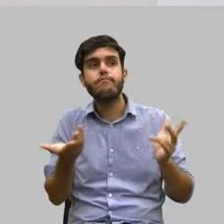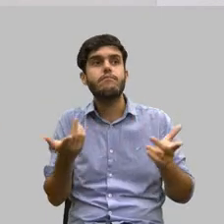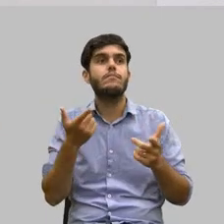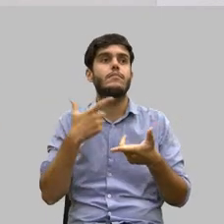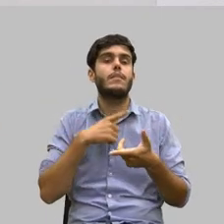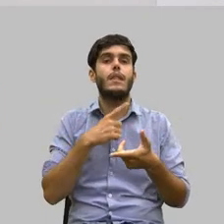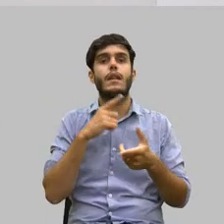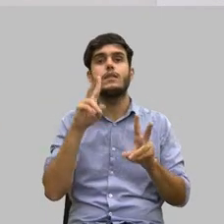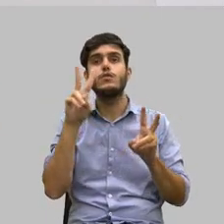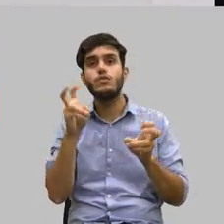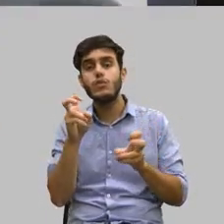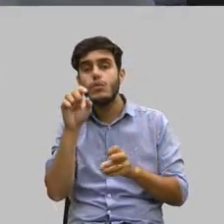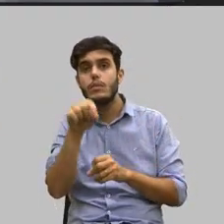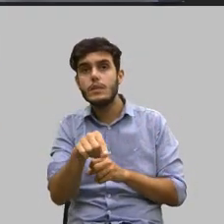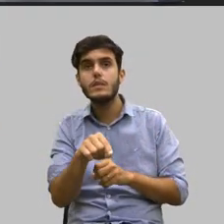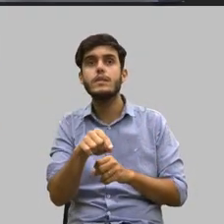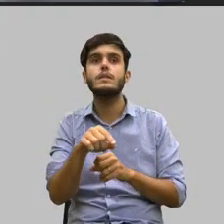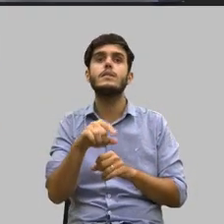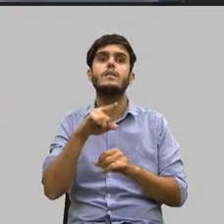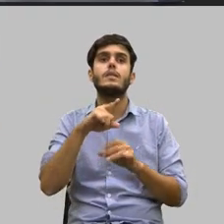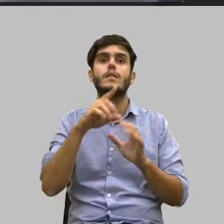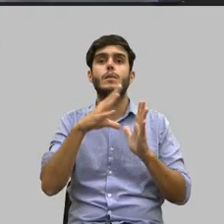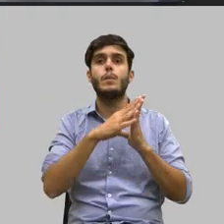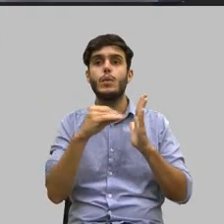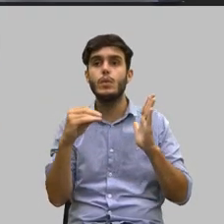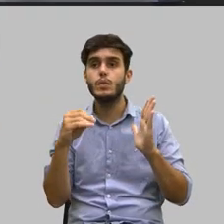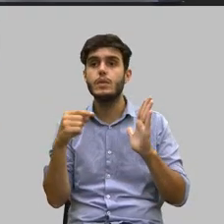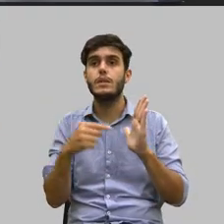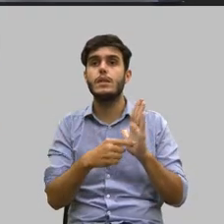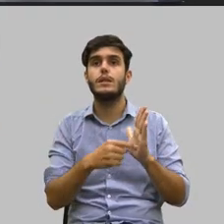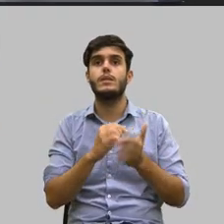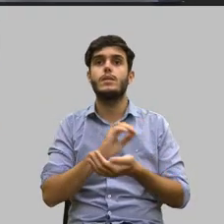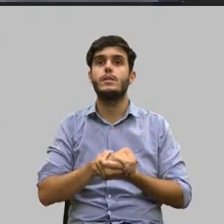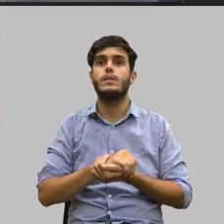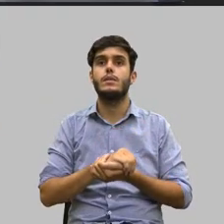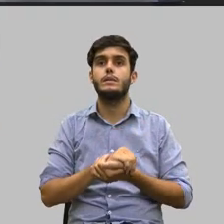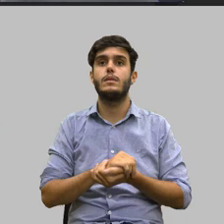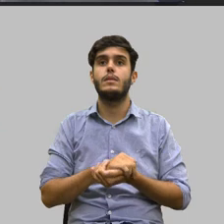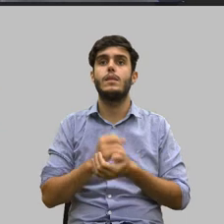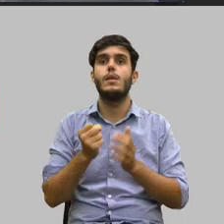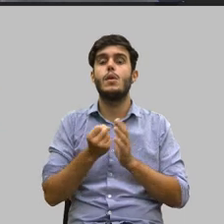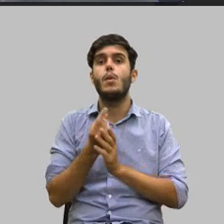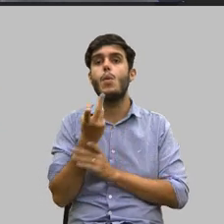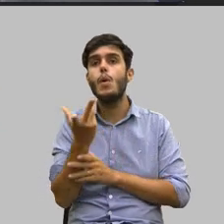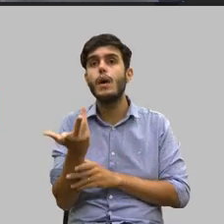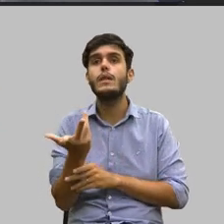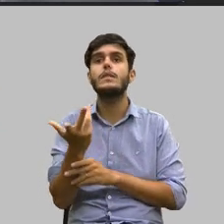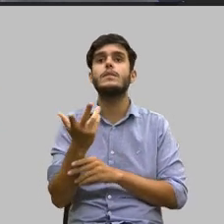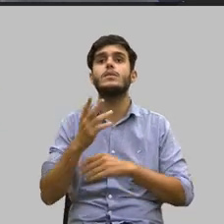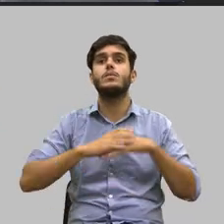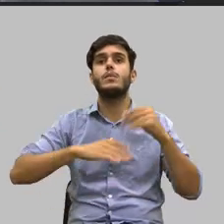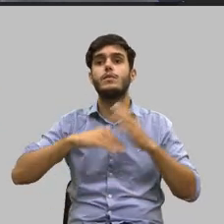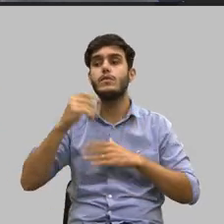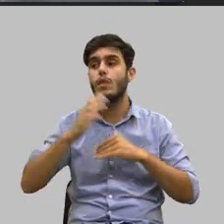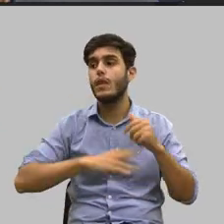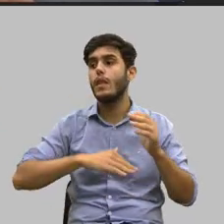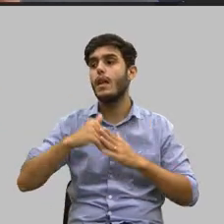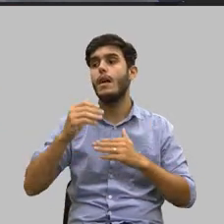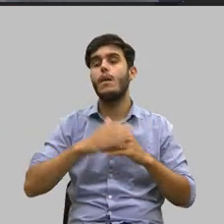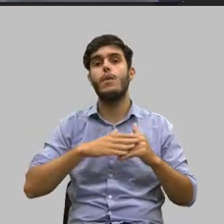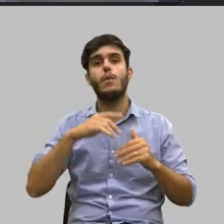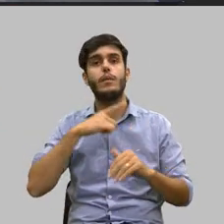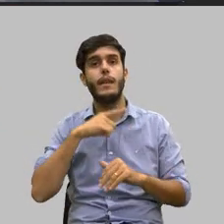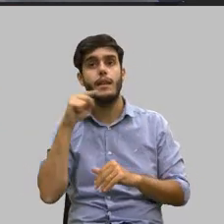eh dessa desse modelo aqui do Estado Eh quantos profissionais são disponibilizados para esse modelo